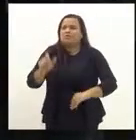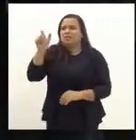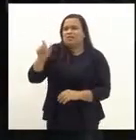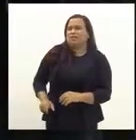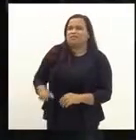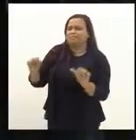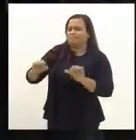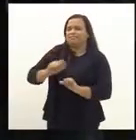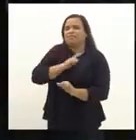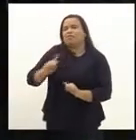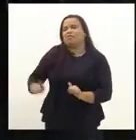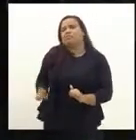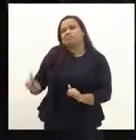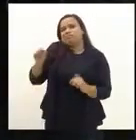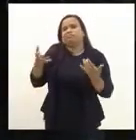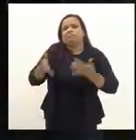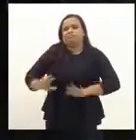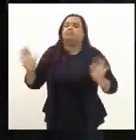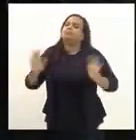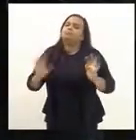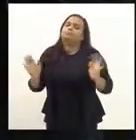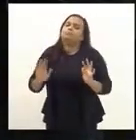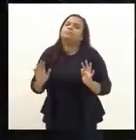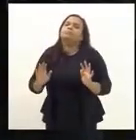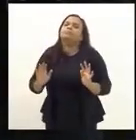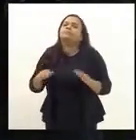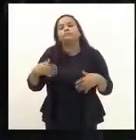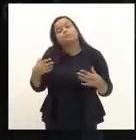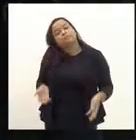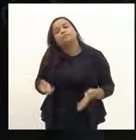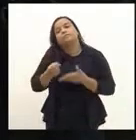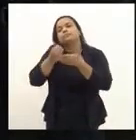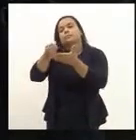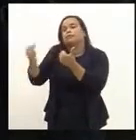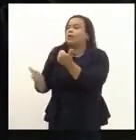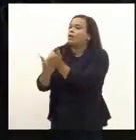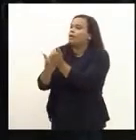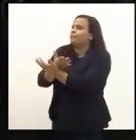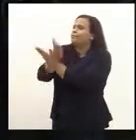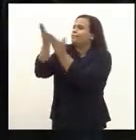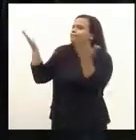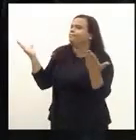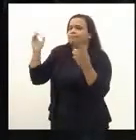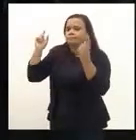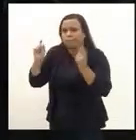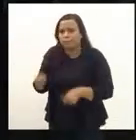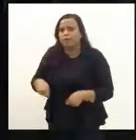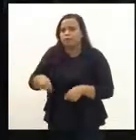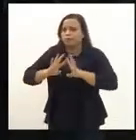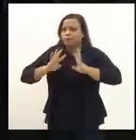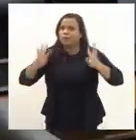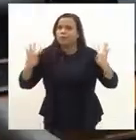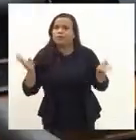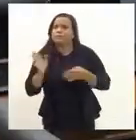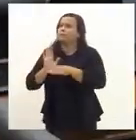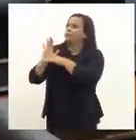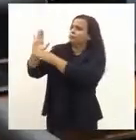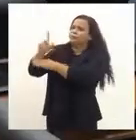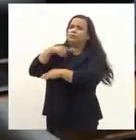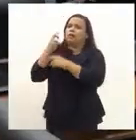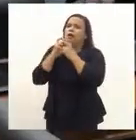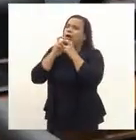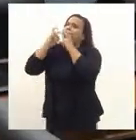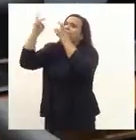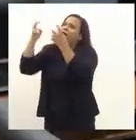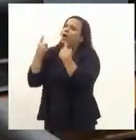Governador então Presidente fica aqui o meu apoio a vocês pode contar com a nossa bancada ninguém vai gritar e